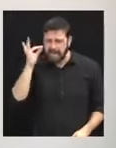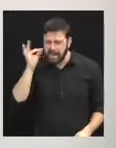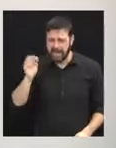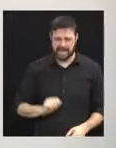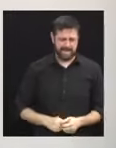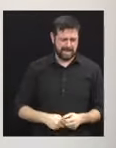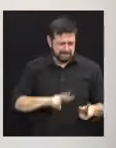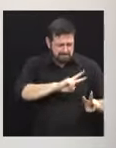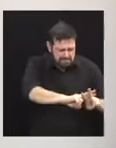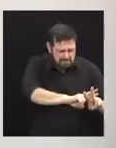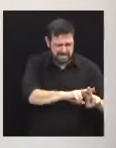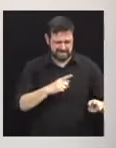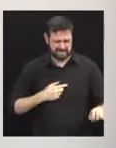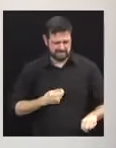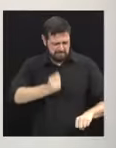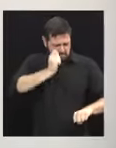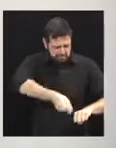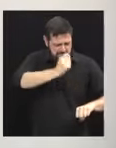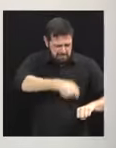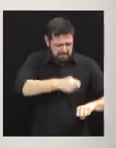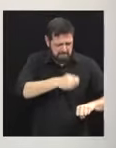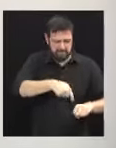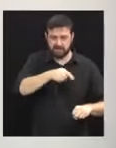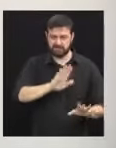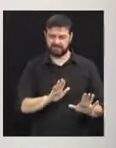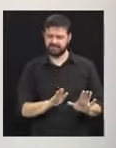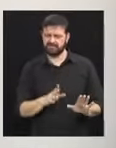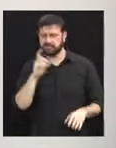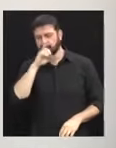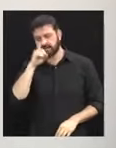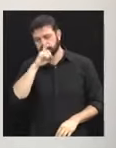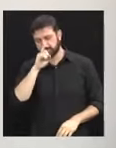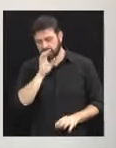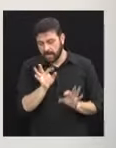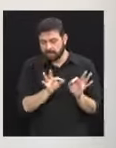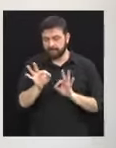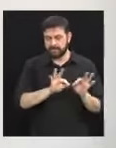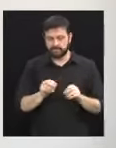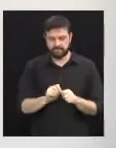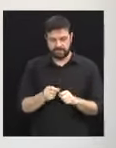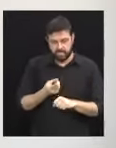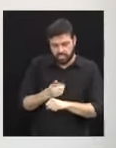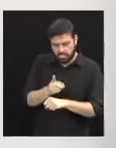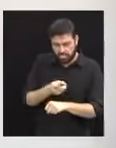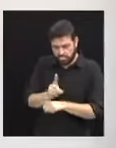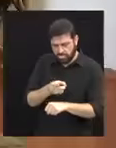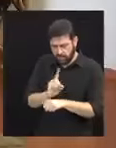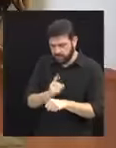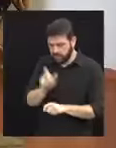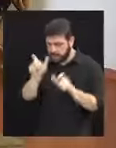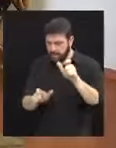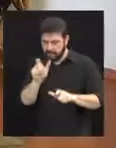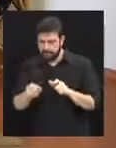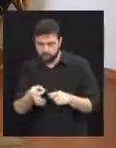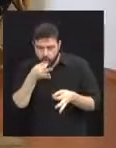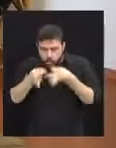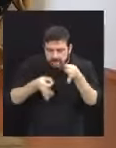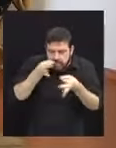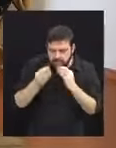na madeira. E aí você vai ver, não é a realidade, né? Às vezes eles montam só para provocar, porque o pessoal entra e começa aquele monte